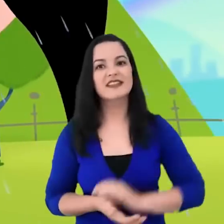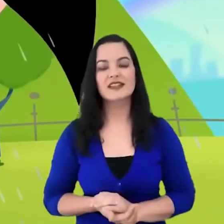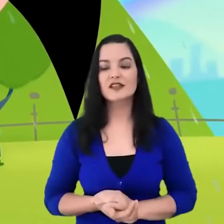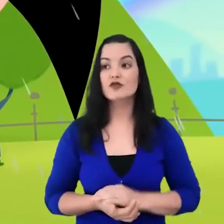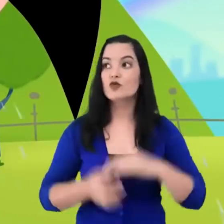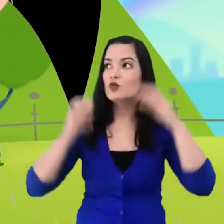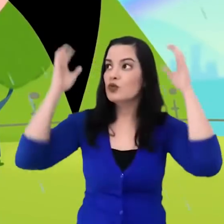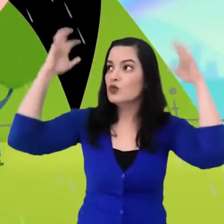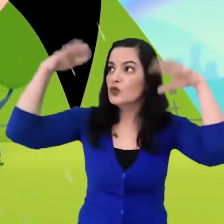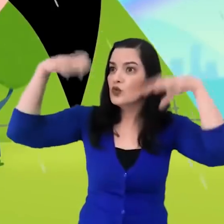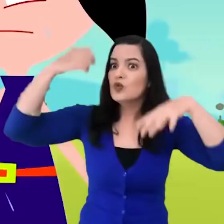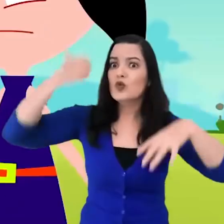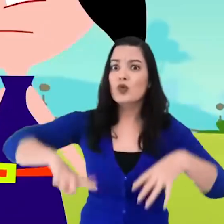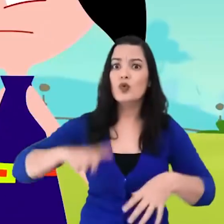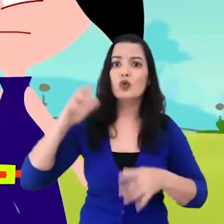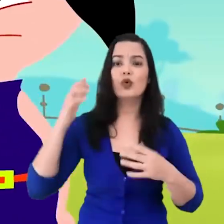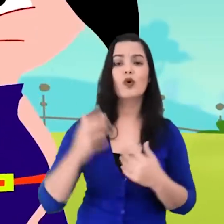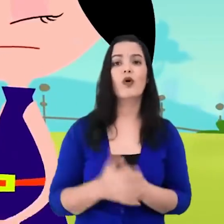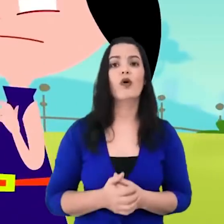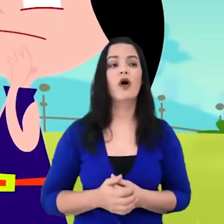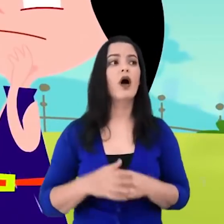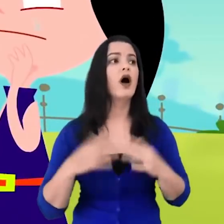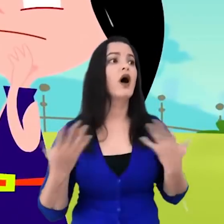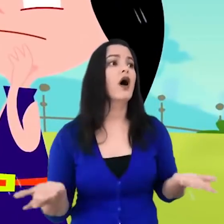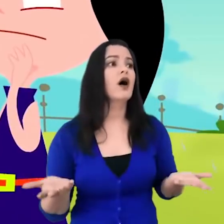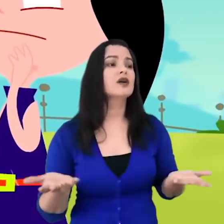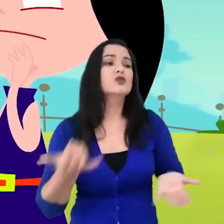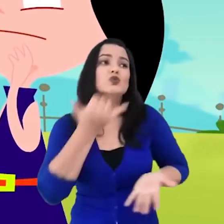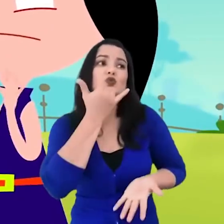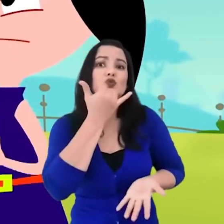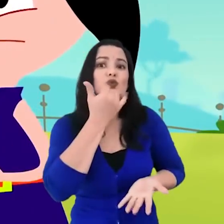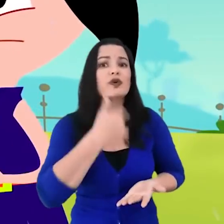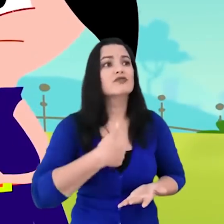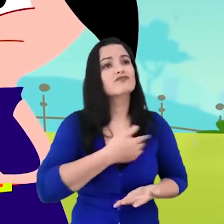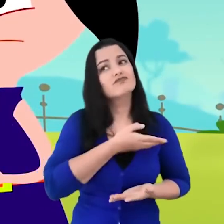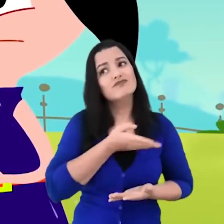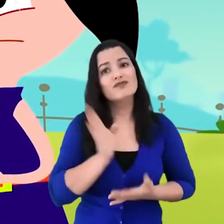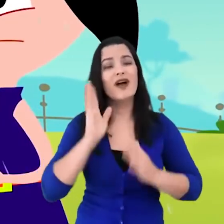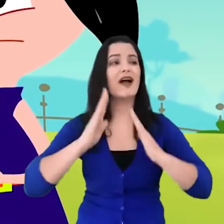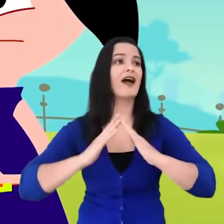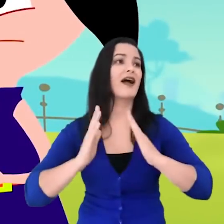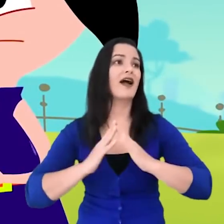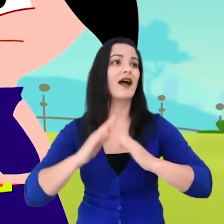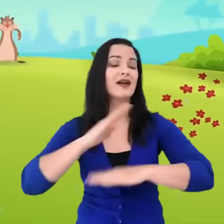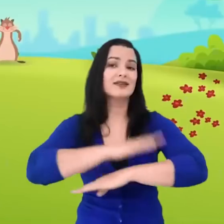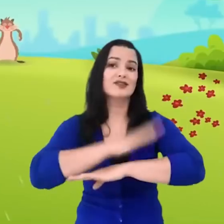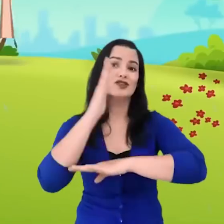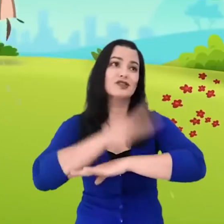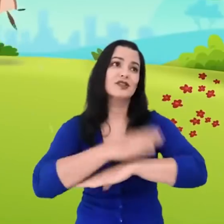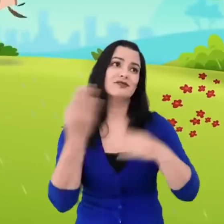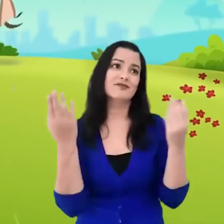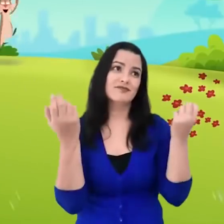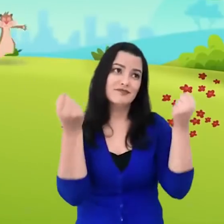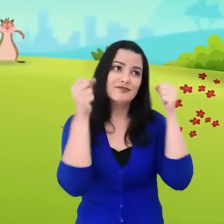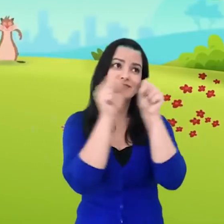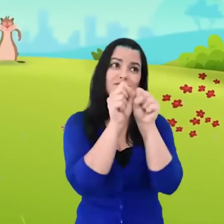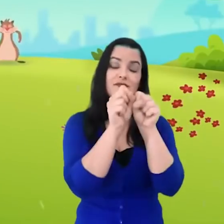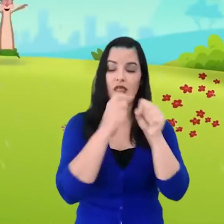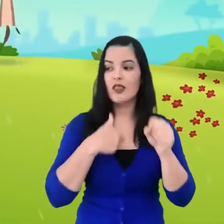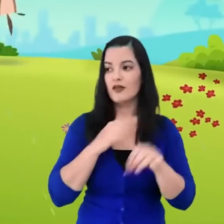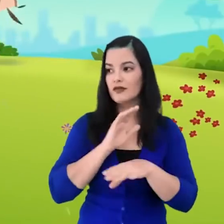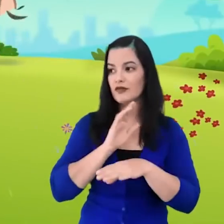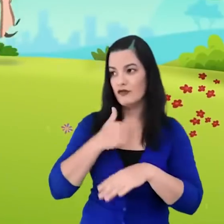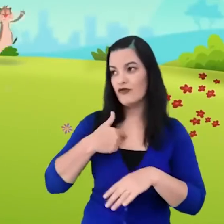Começou a chover de novo. Ah, não! Tenho que correr pra casa pra fechar a janela do quarto. Vou com você até a